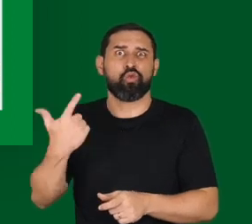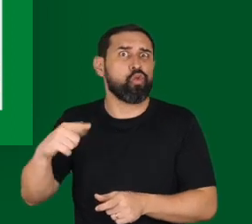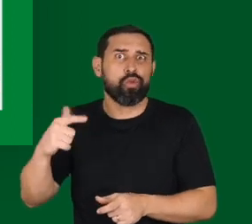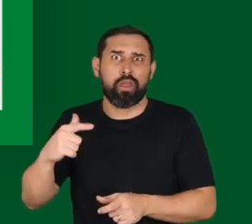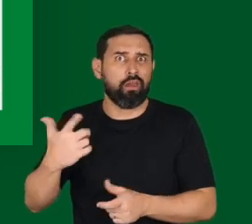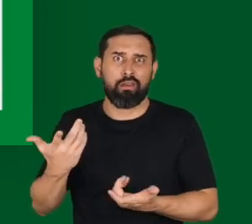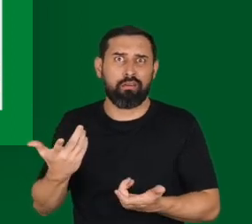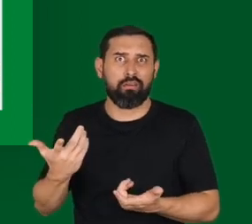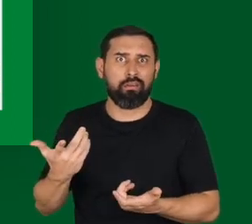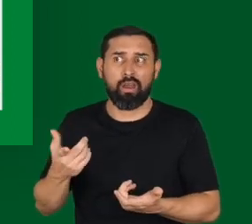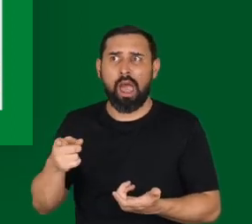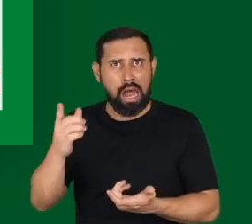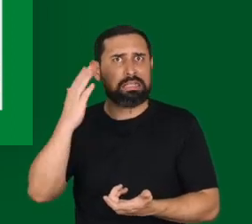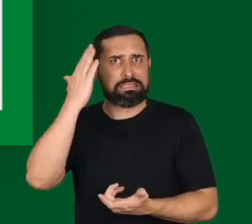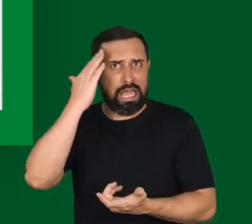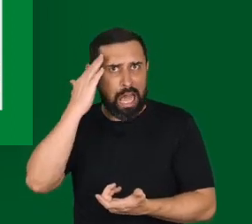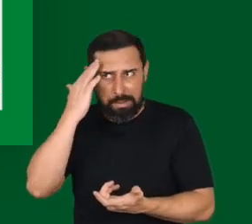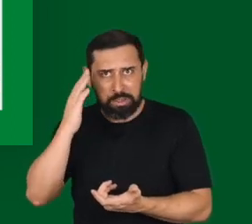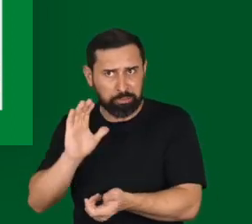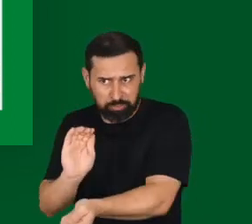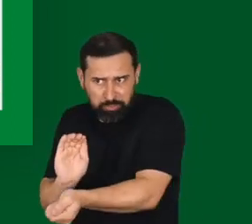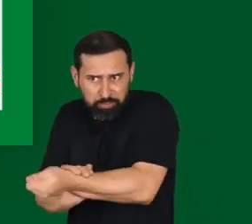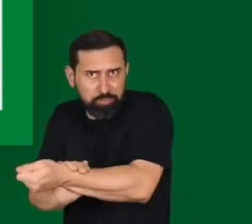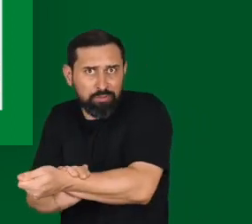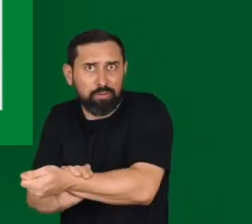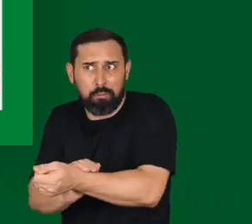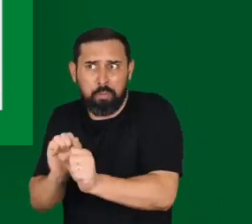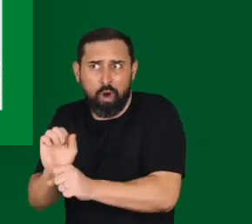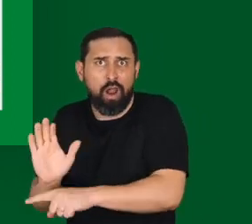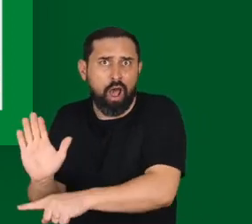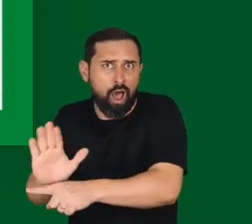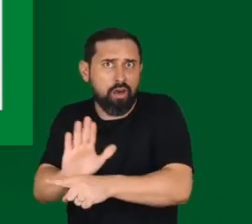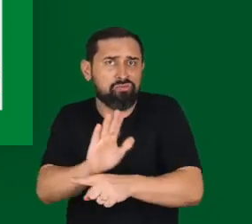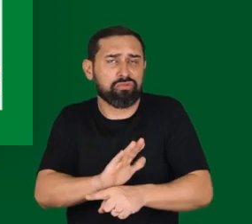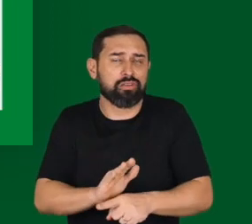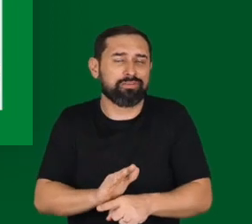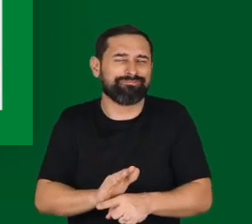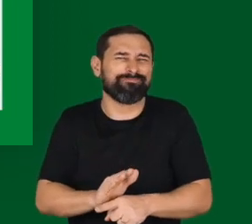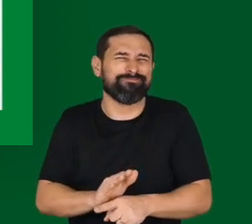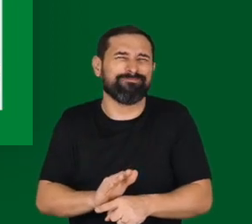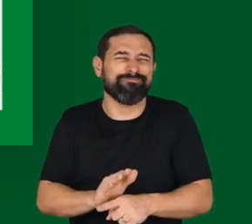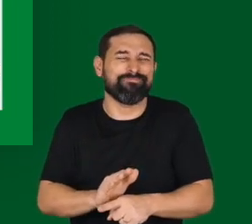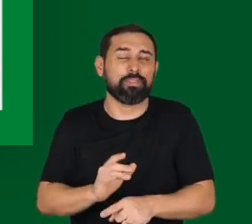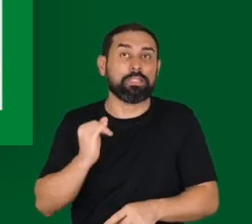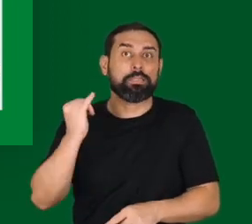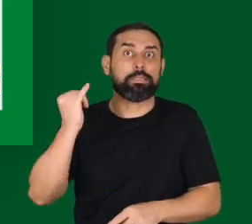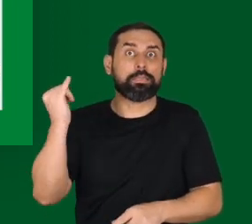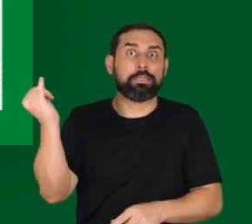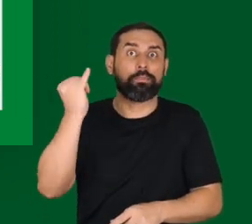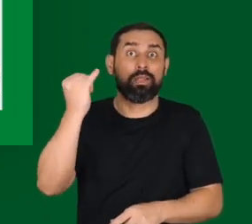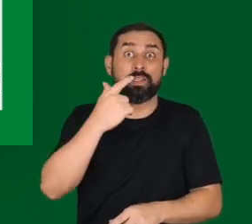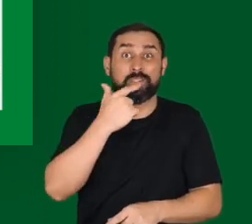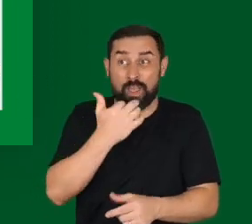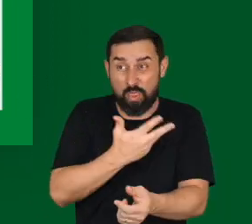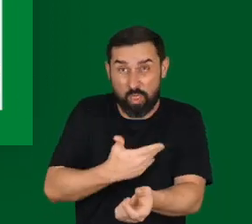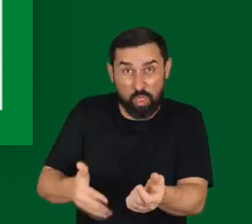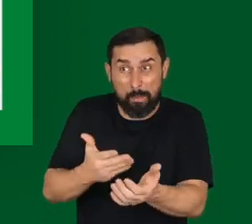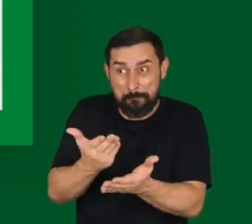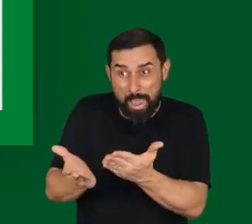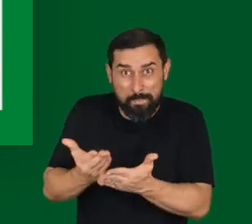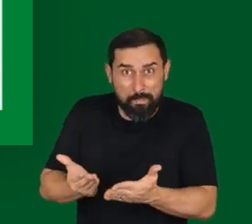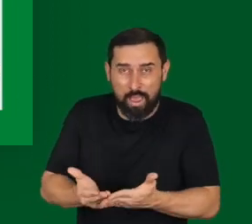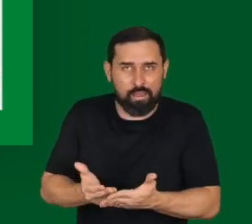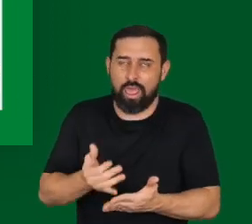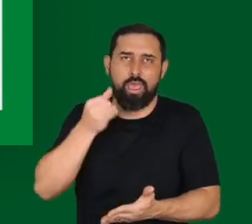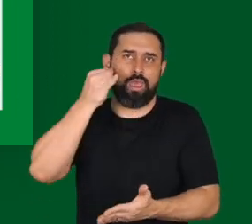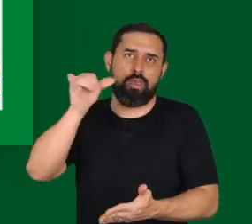não sendo da área de saúde, né, para pessoas da segurança. Então, foi reforçado essa questão do